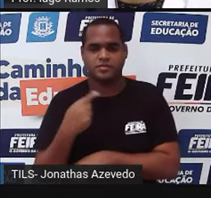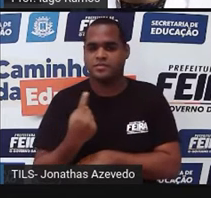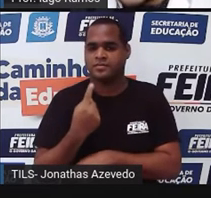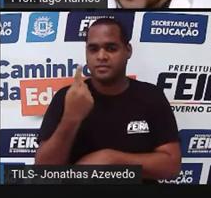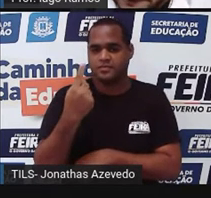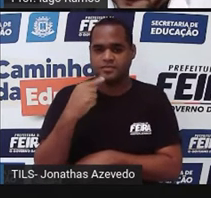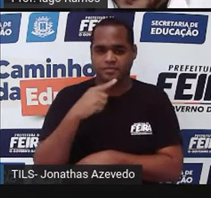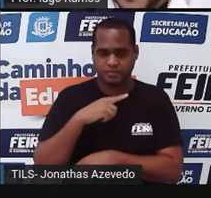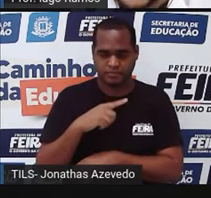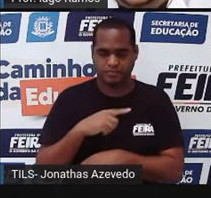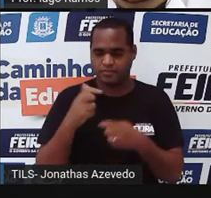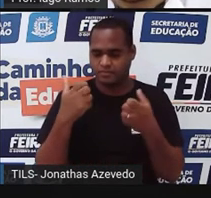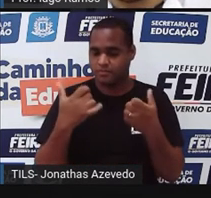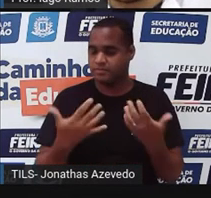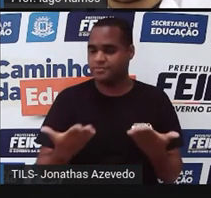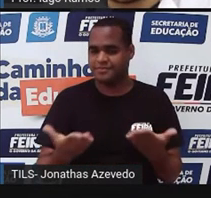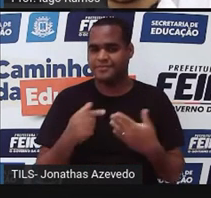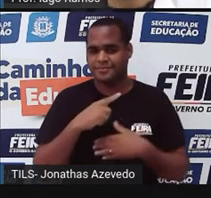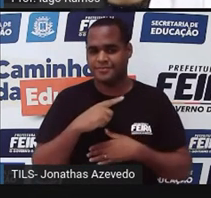Certo?